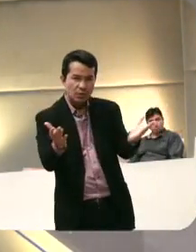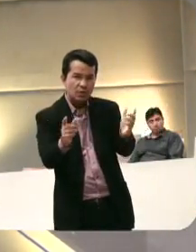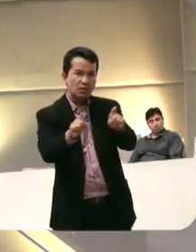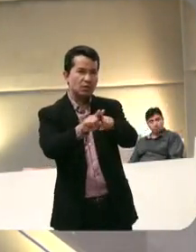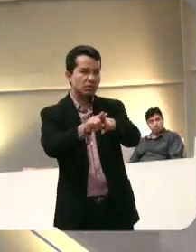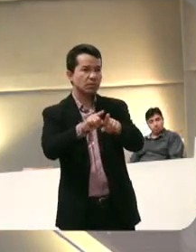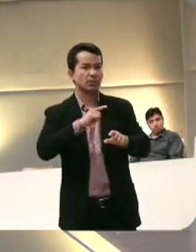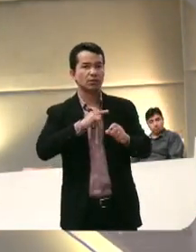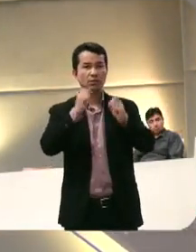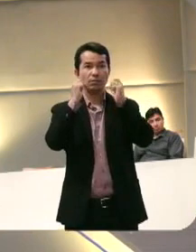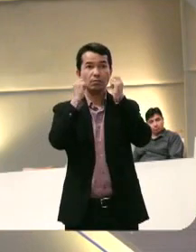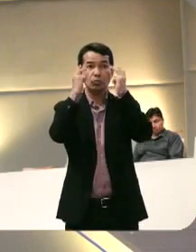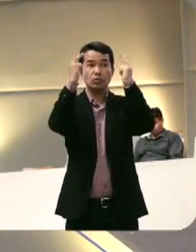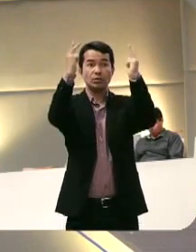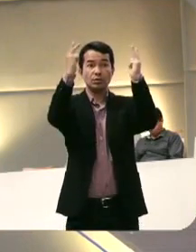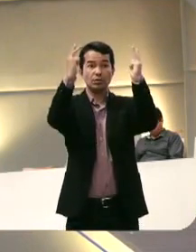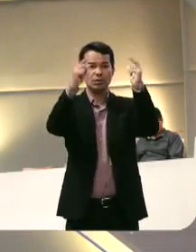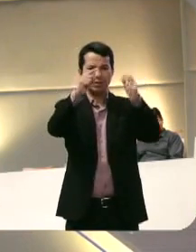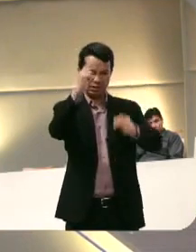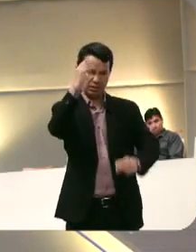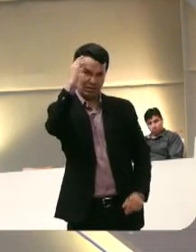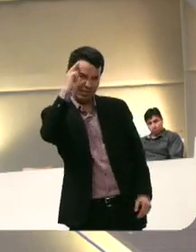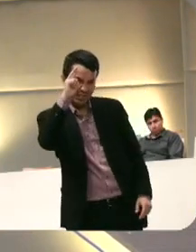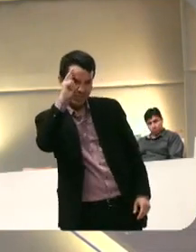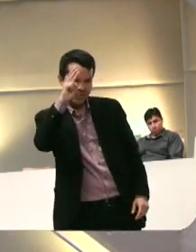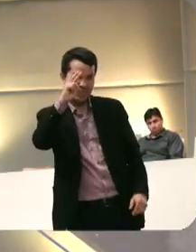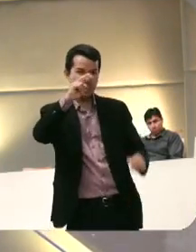Sinai? Sabe o que ele faz?